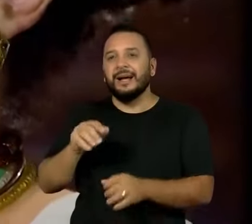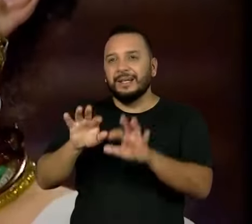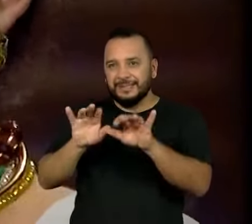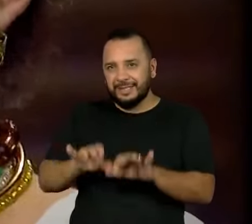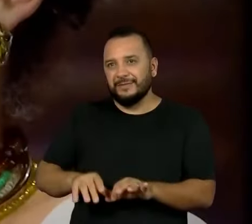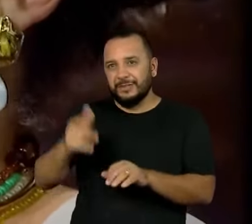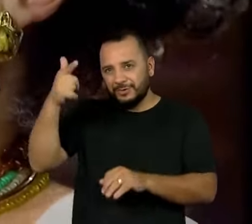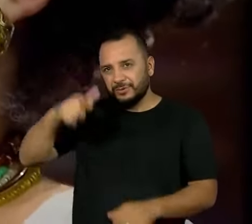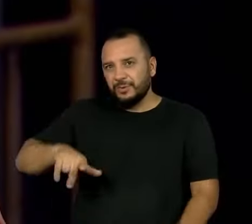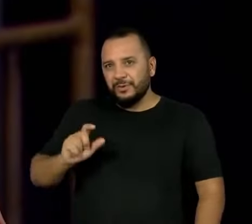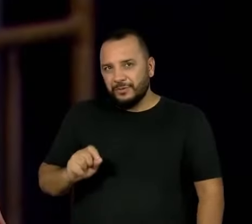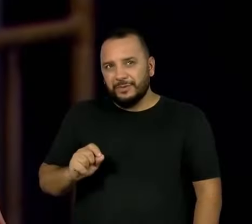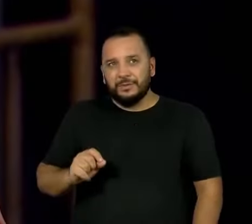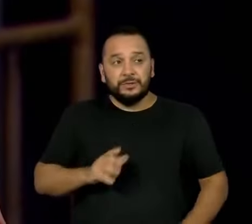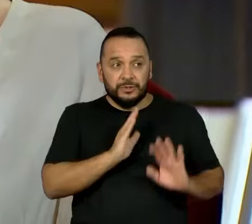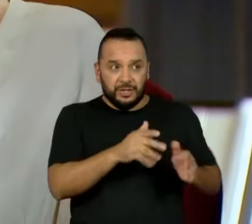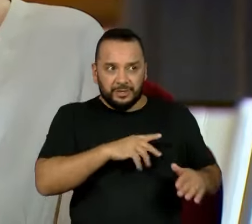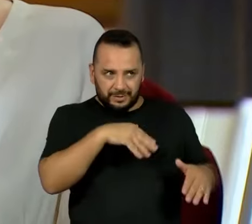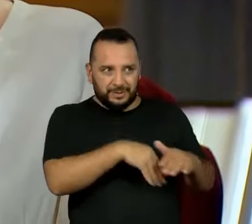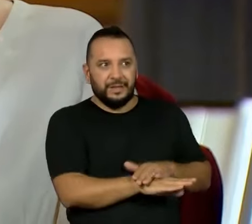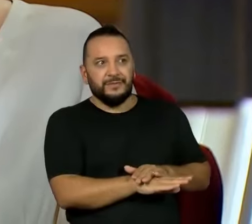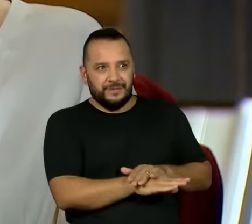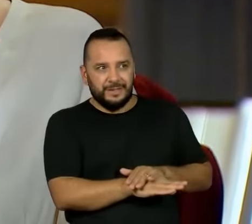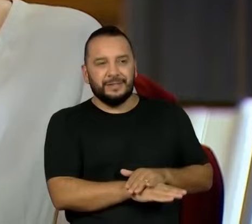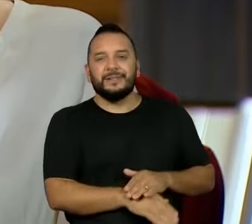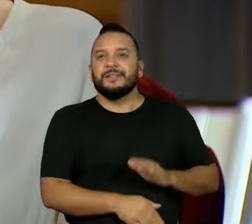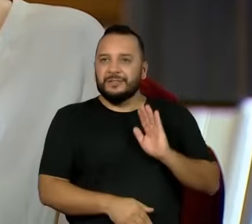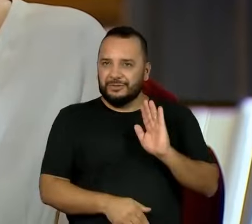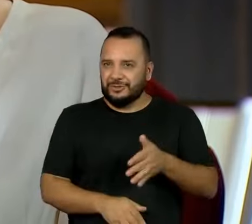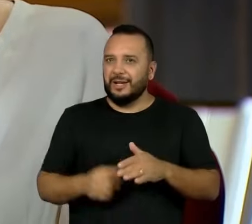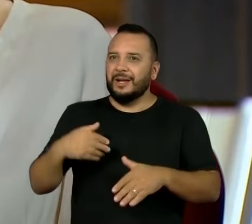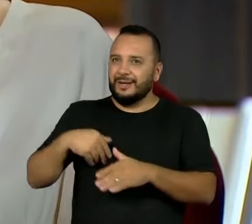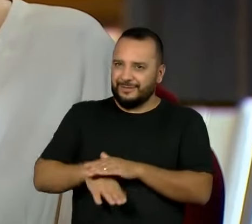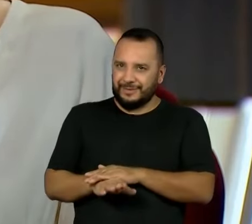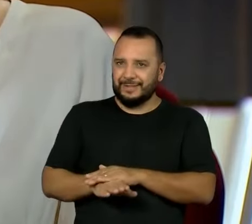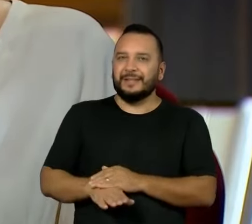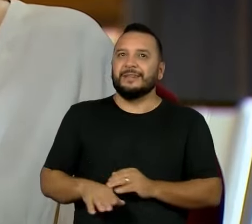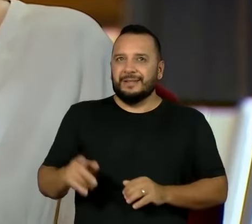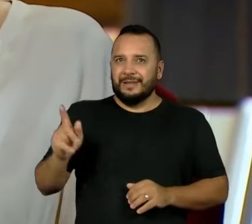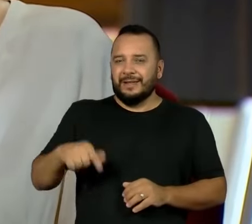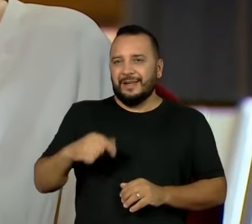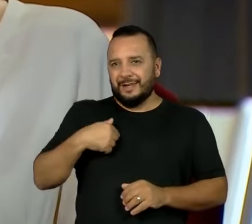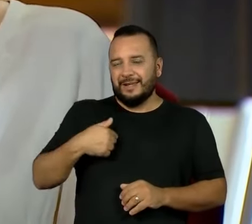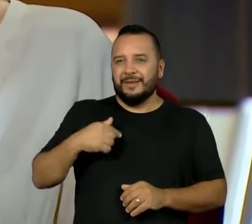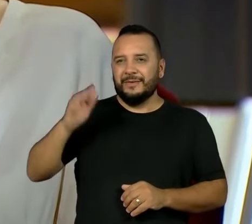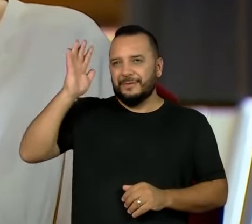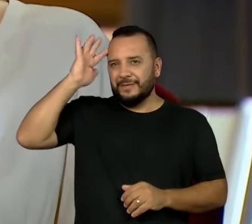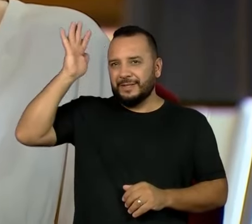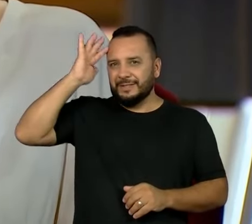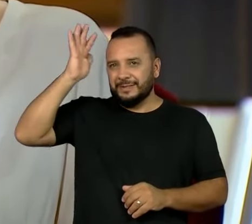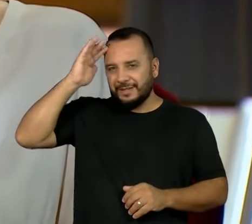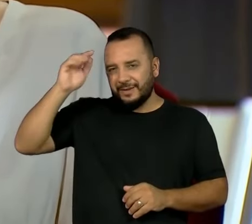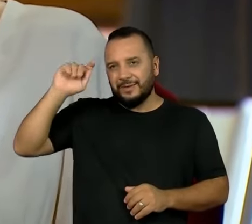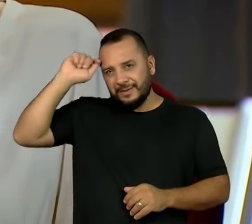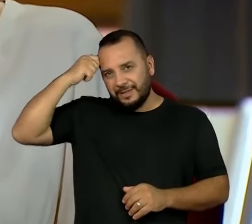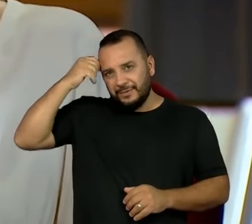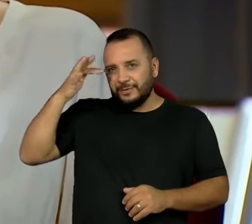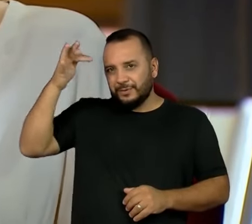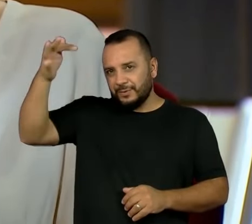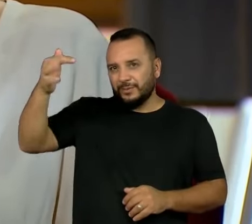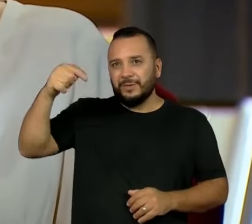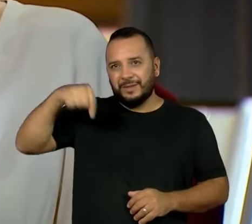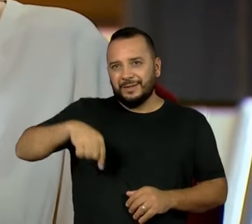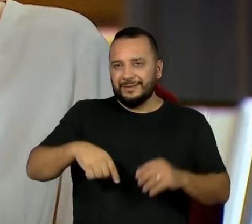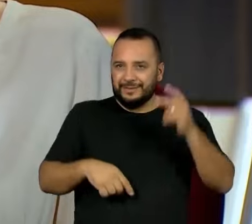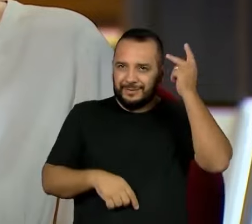reescrever ele já tá na gaveta tá na gaveta né é uma uma ficção científica afrofuturista que se passa aqui